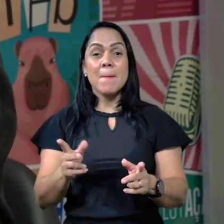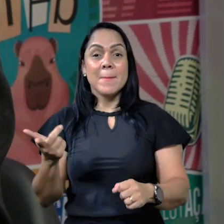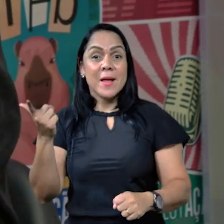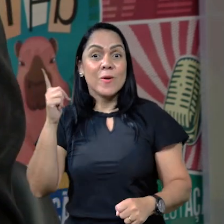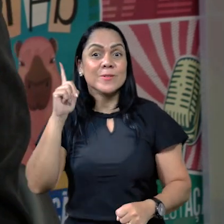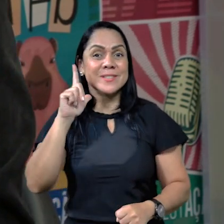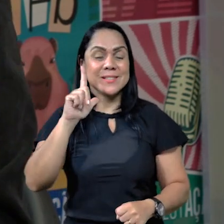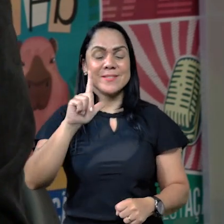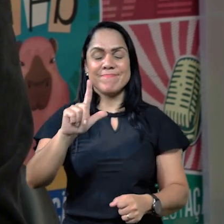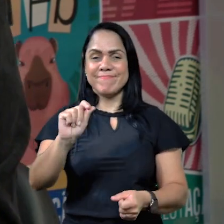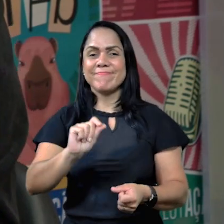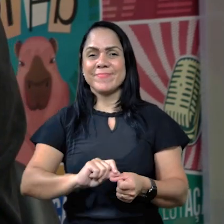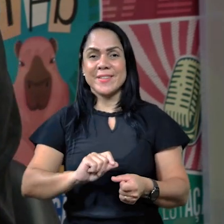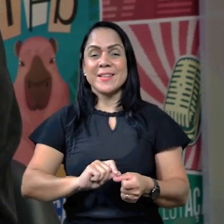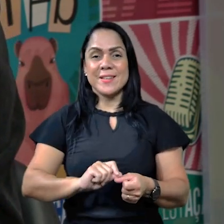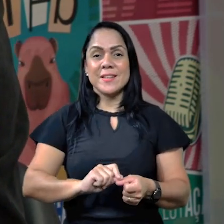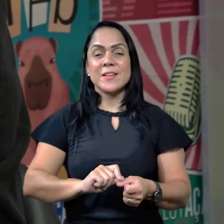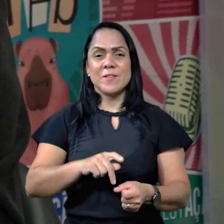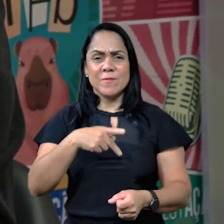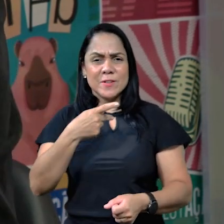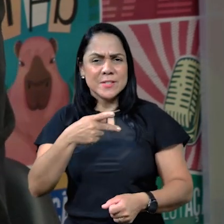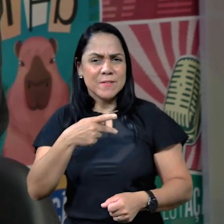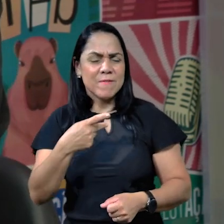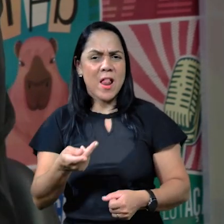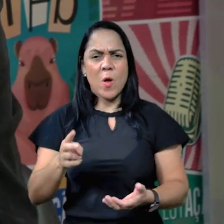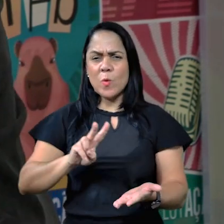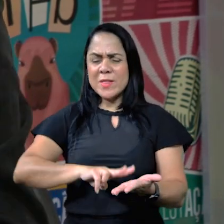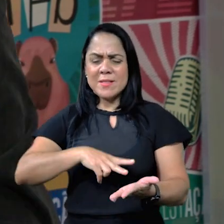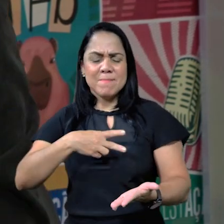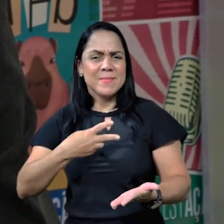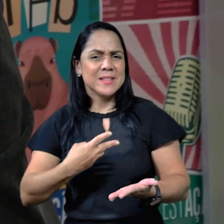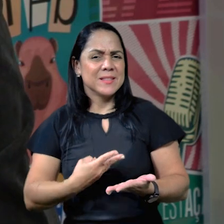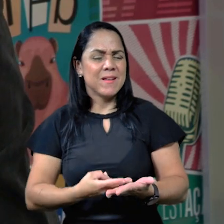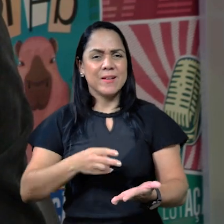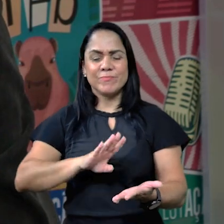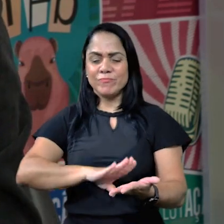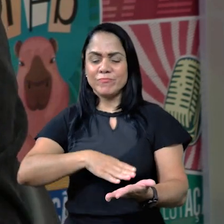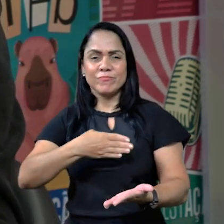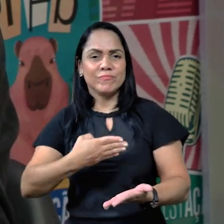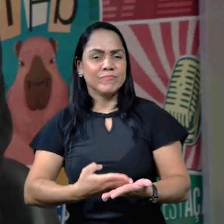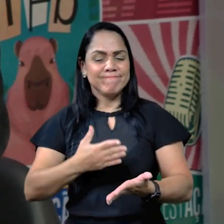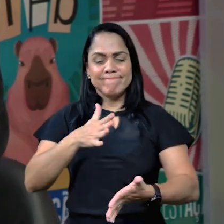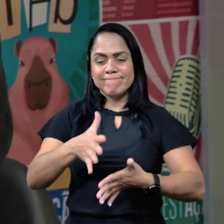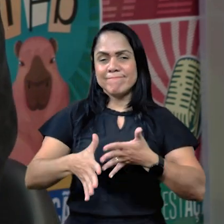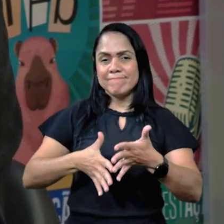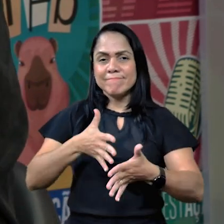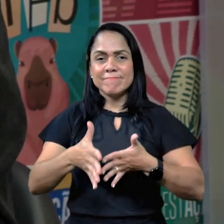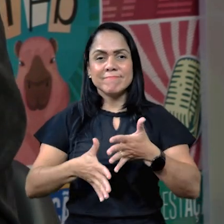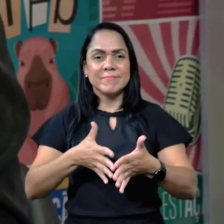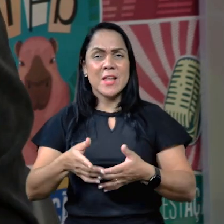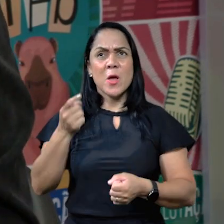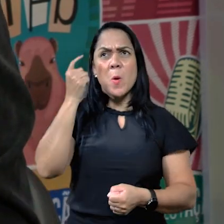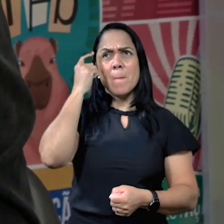conseguir fazer. E você trouxe isso muito forte do interpretar, né? Eh, eu fico pensando até de um lado